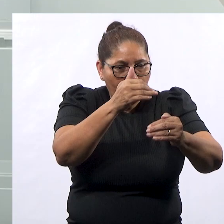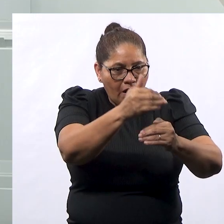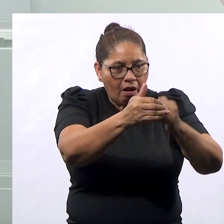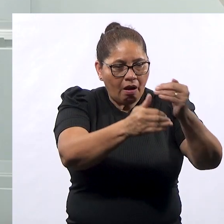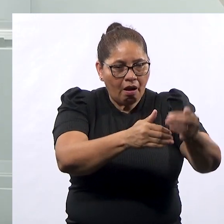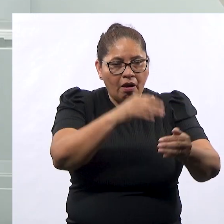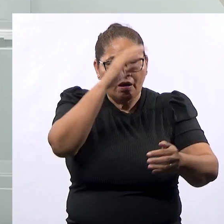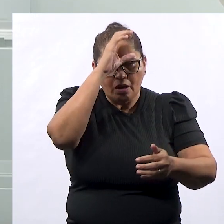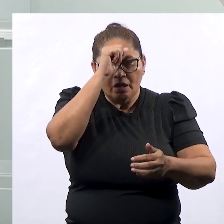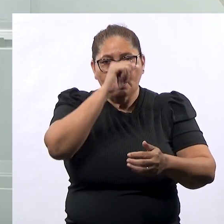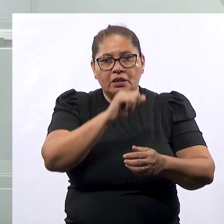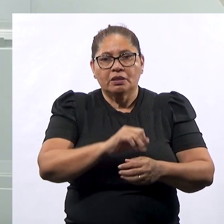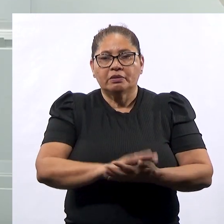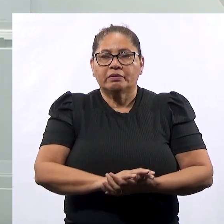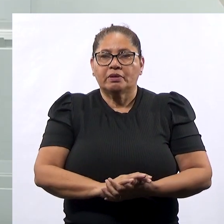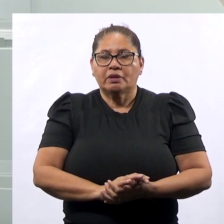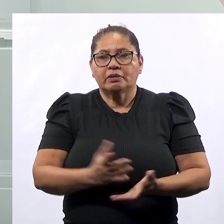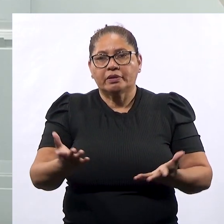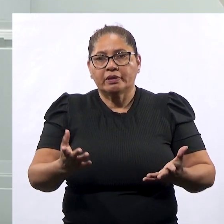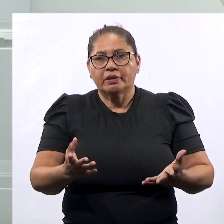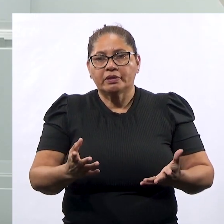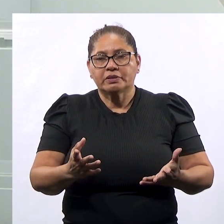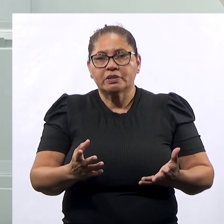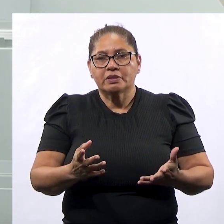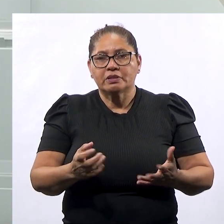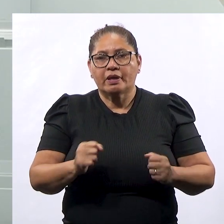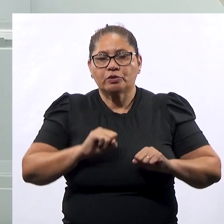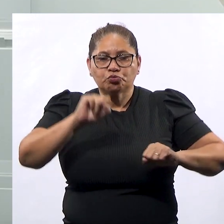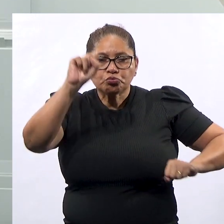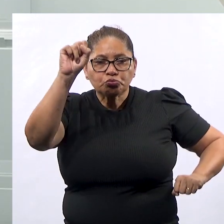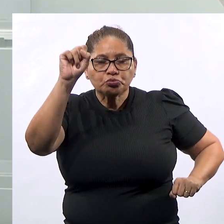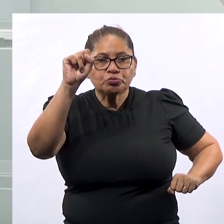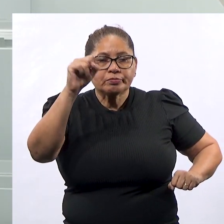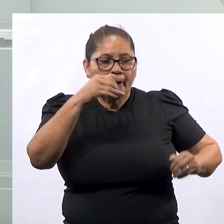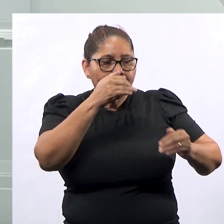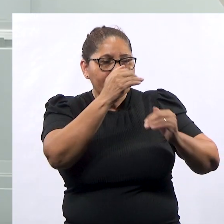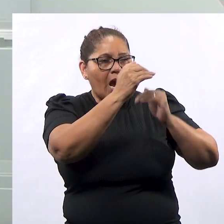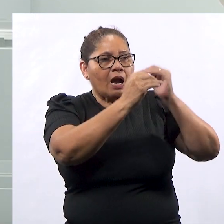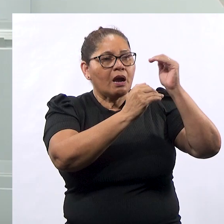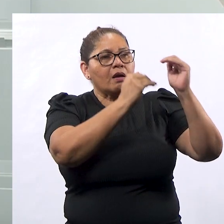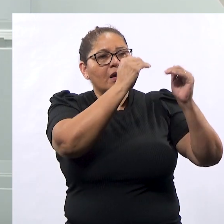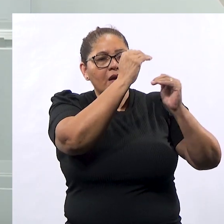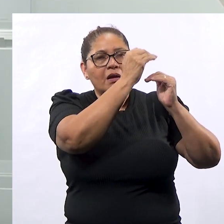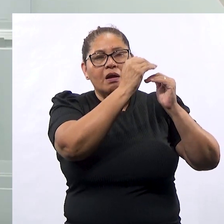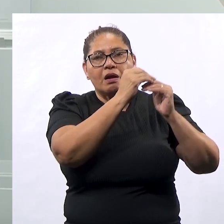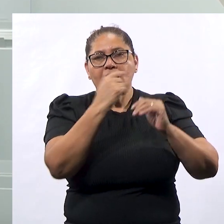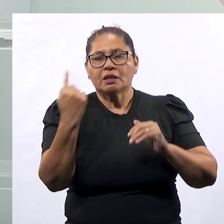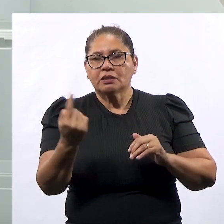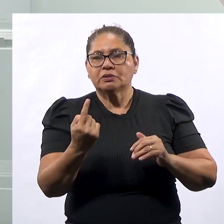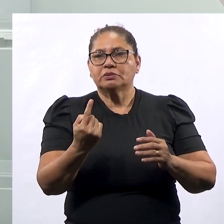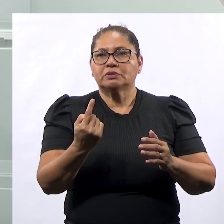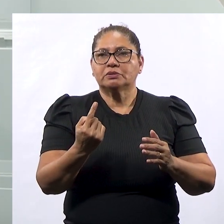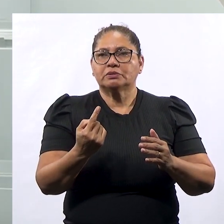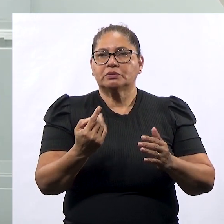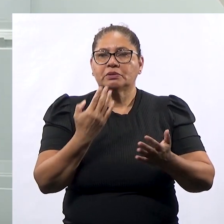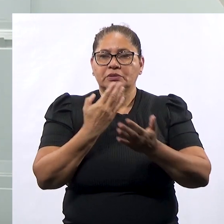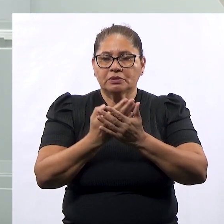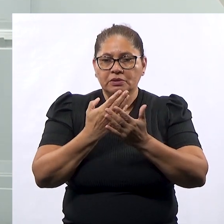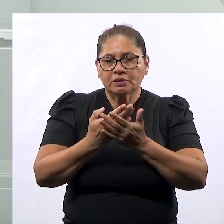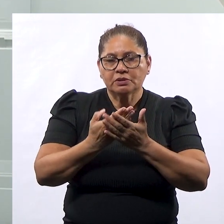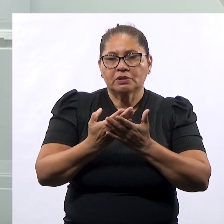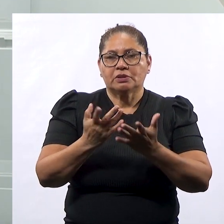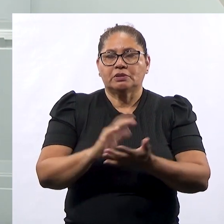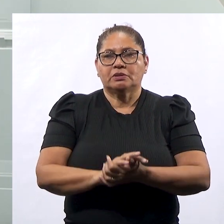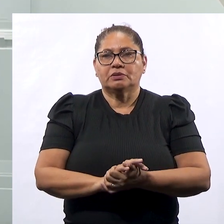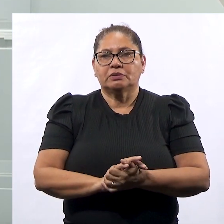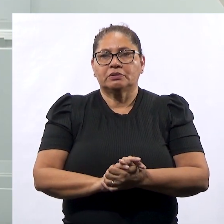acompanhar o processo de aprendizagem. E é esse superpoder que a gente quer que você desenvolva aqui na nossa jornada de